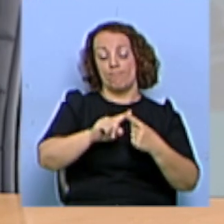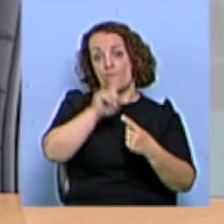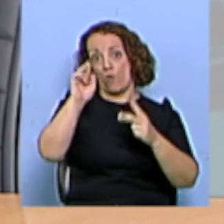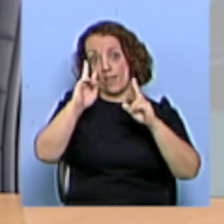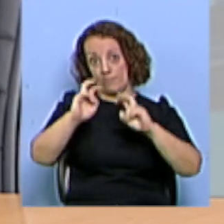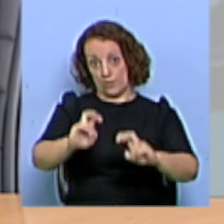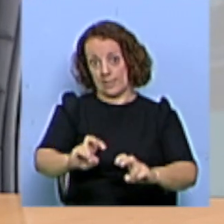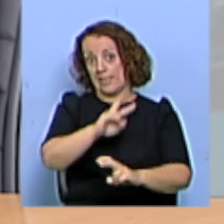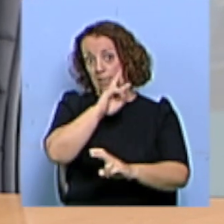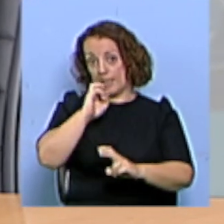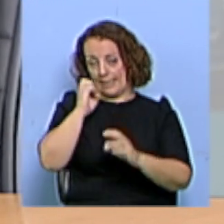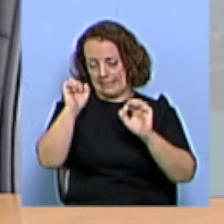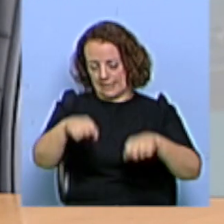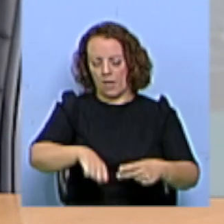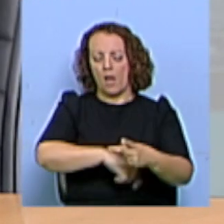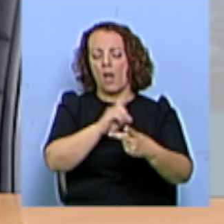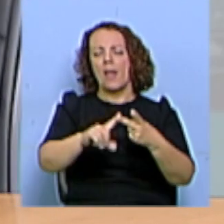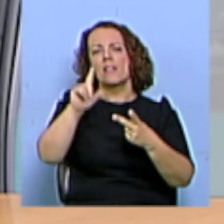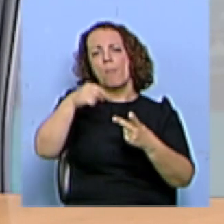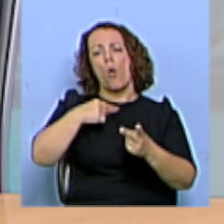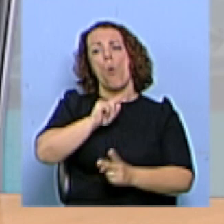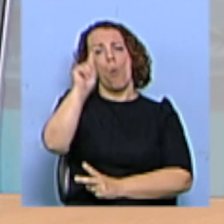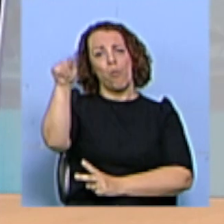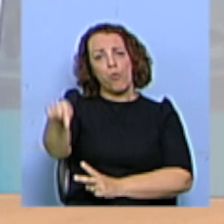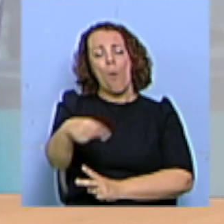é oferecer às pessoas